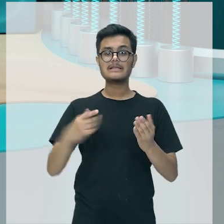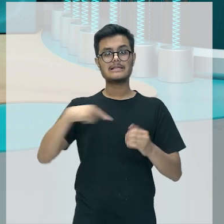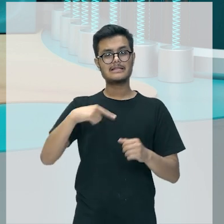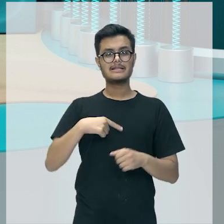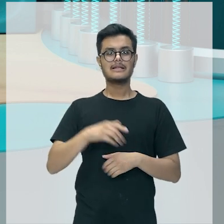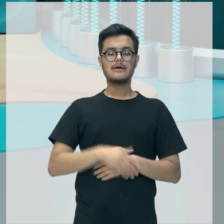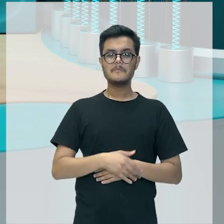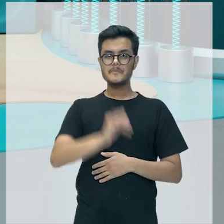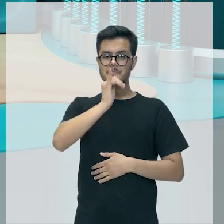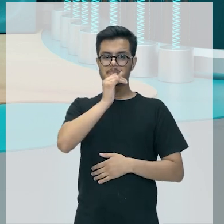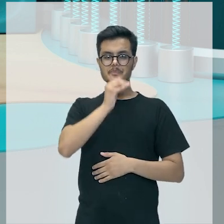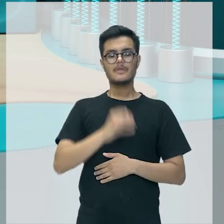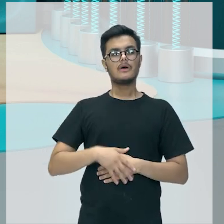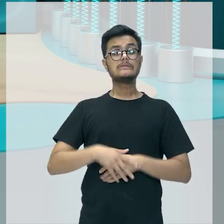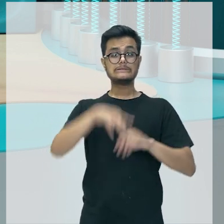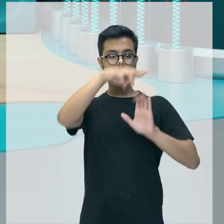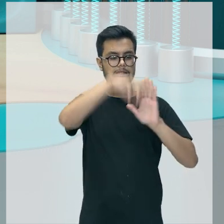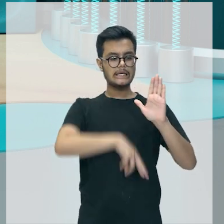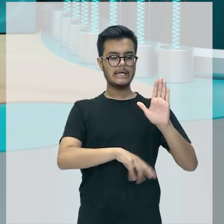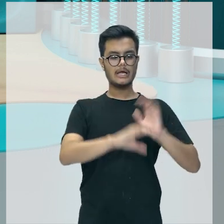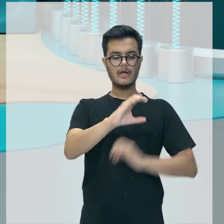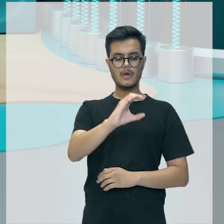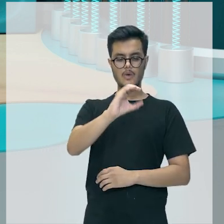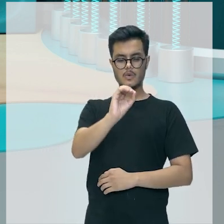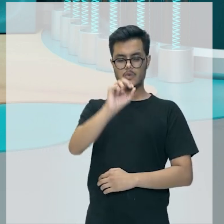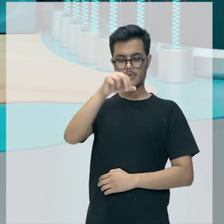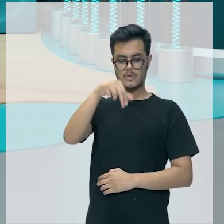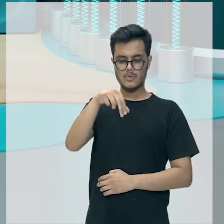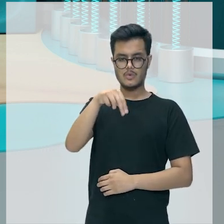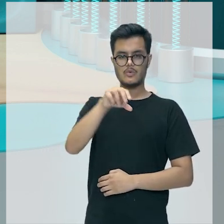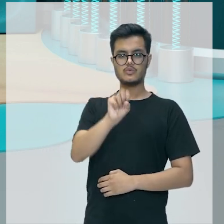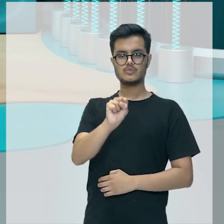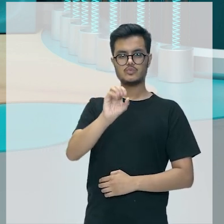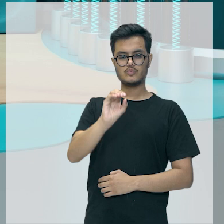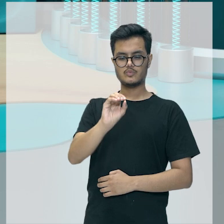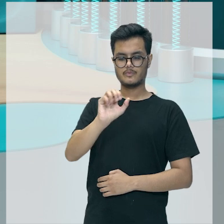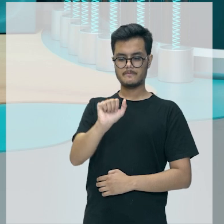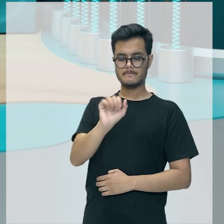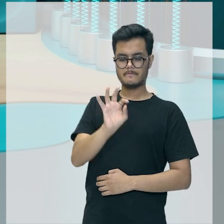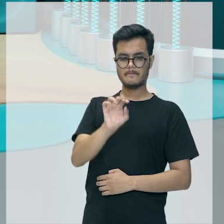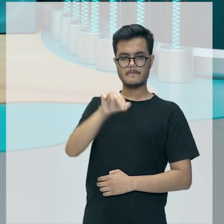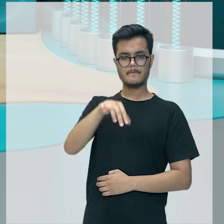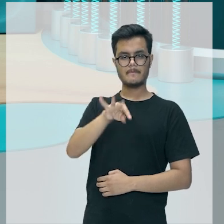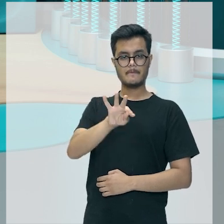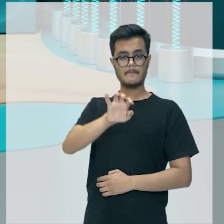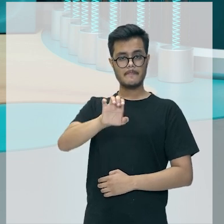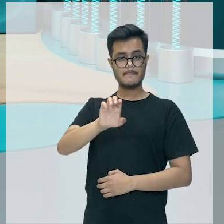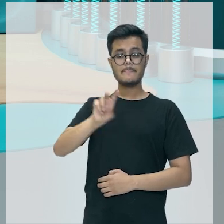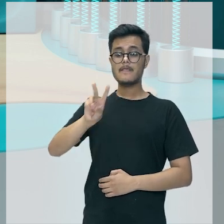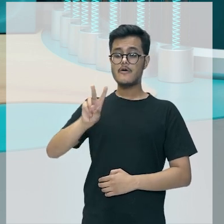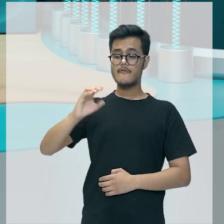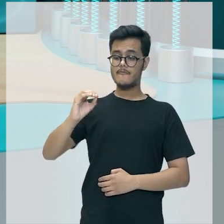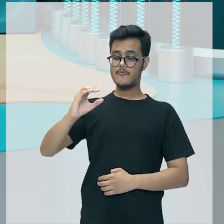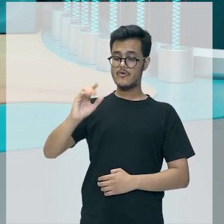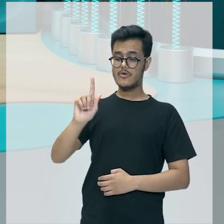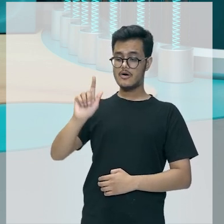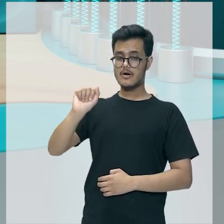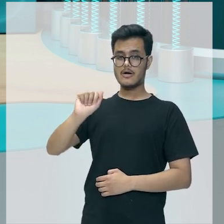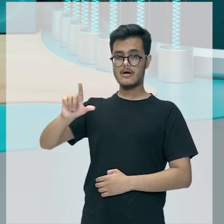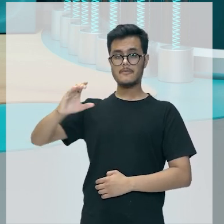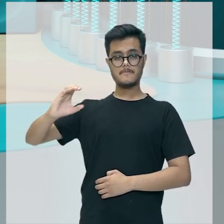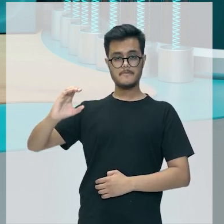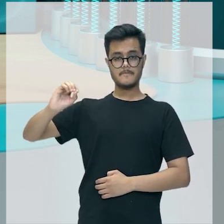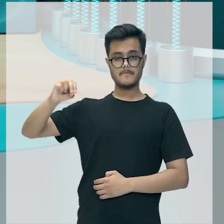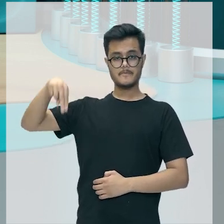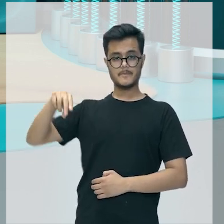em consoante, vogal, consoante. O que vai acontecer? Observem o uso do stop. Stop é um verbo curto, tem